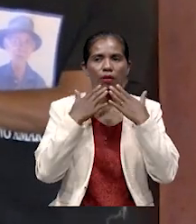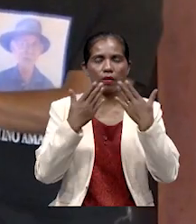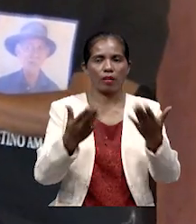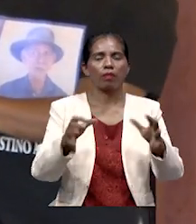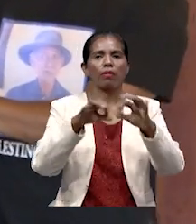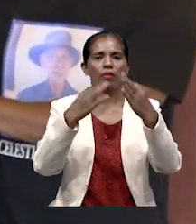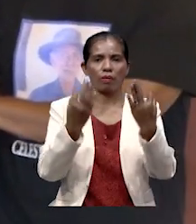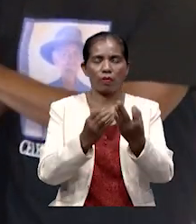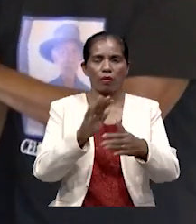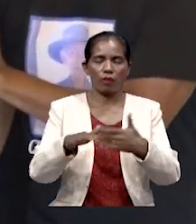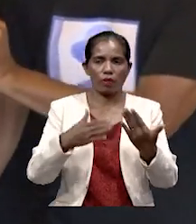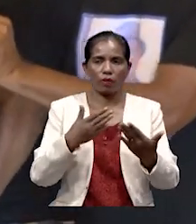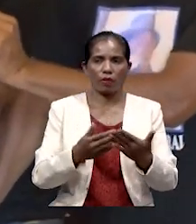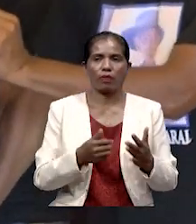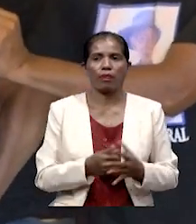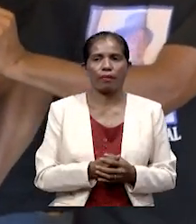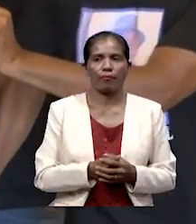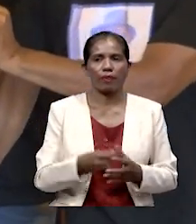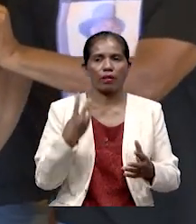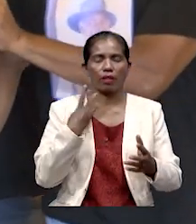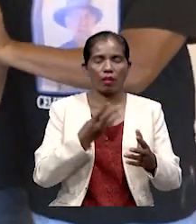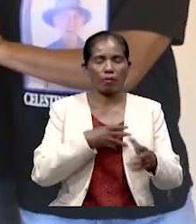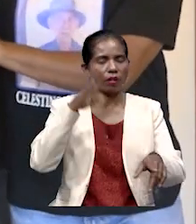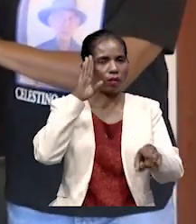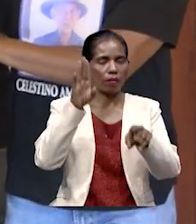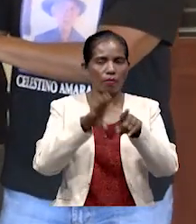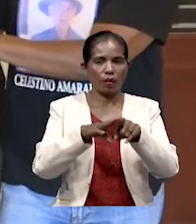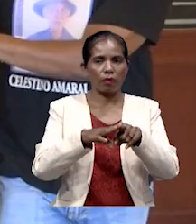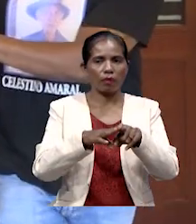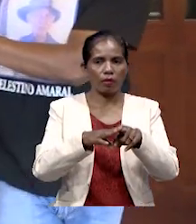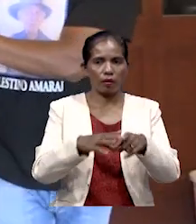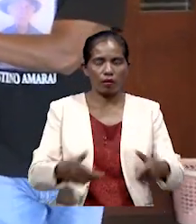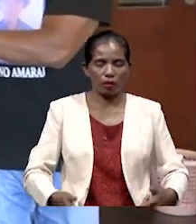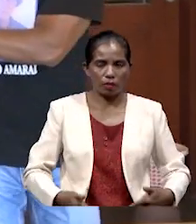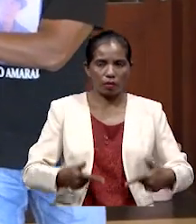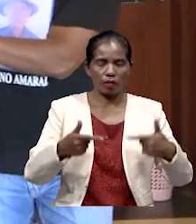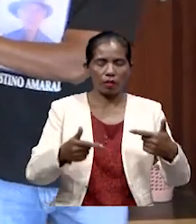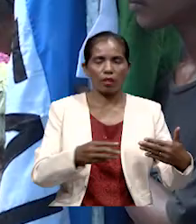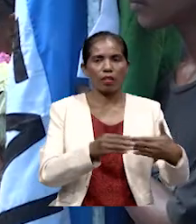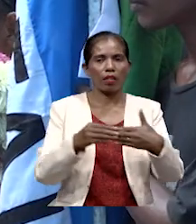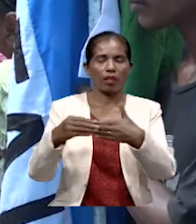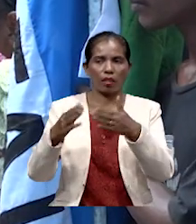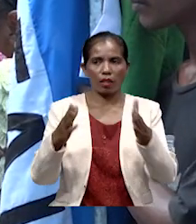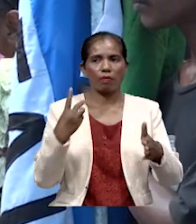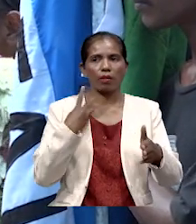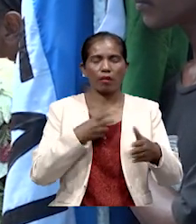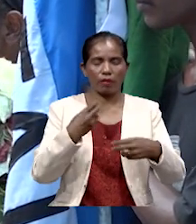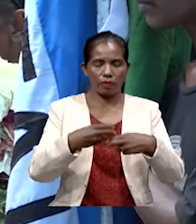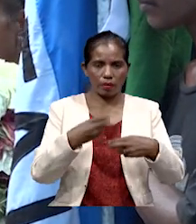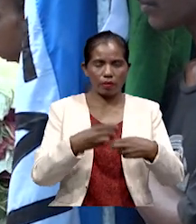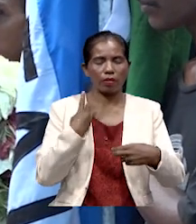Hoku. Durante a minha mão Mores, organiza a minha tempo difícil, nebe sacrifício